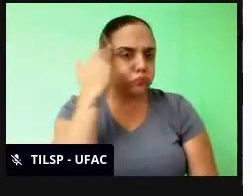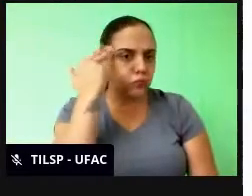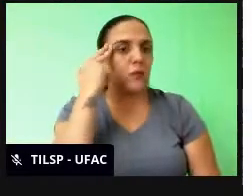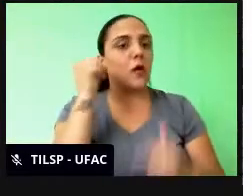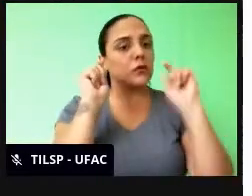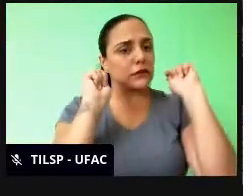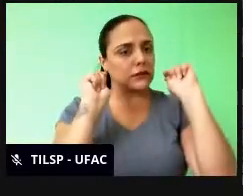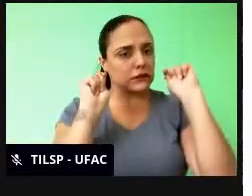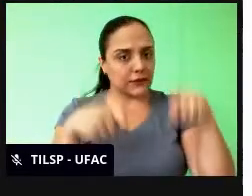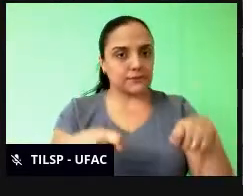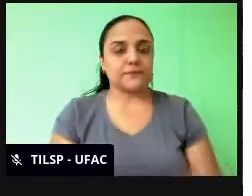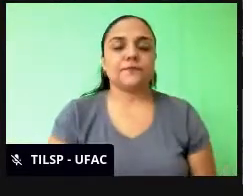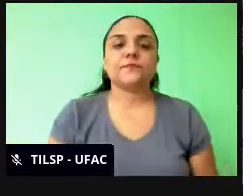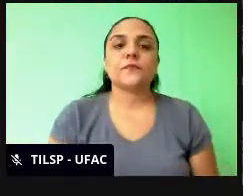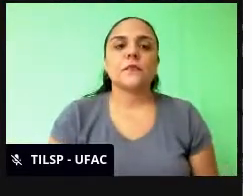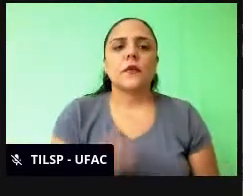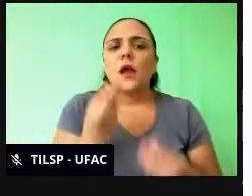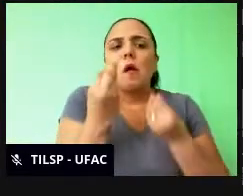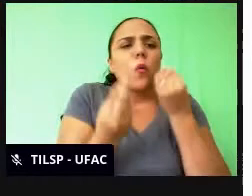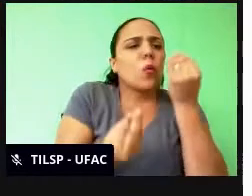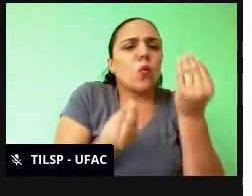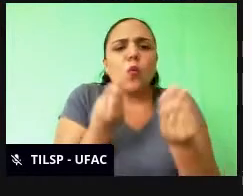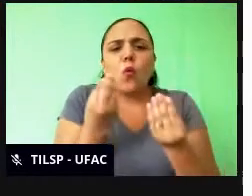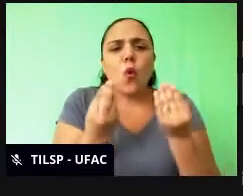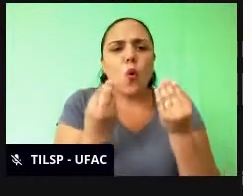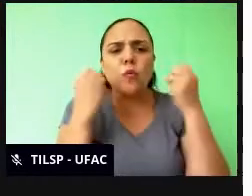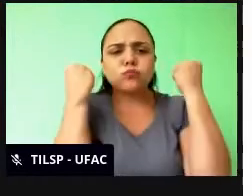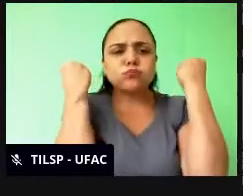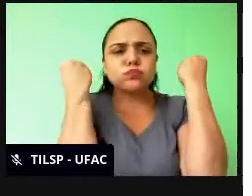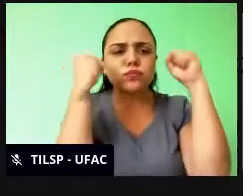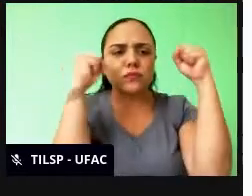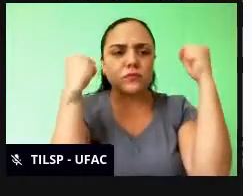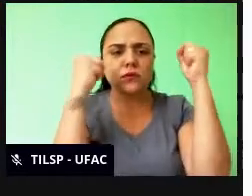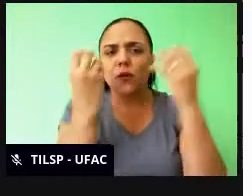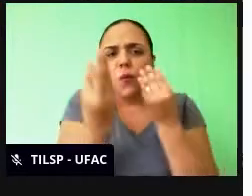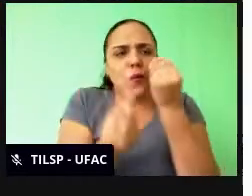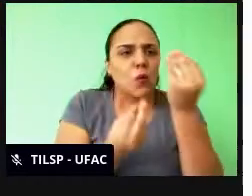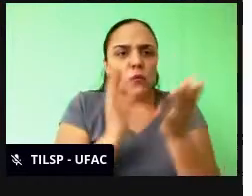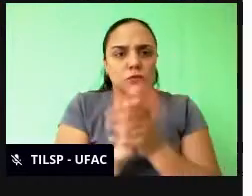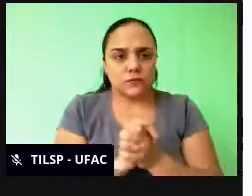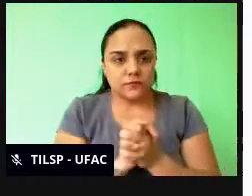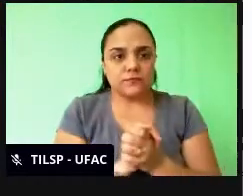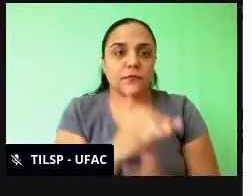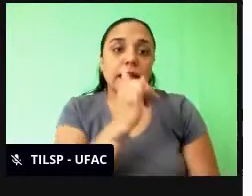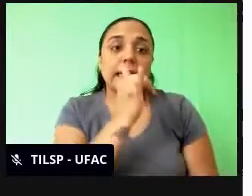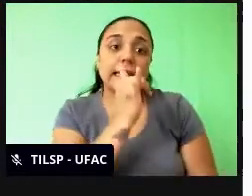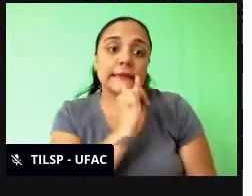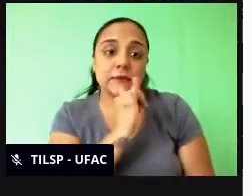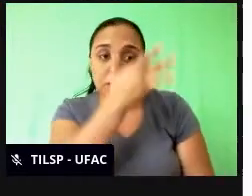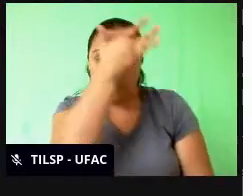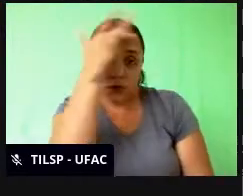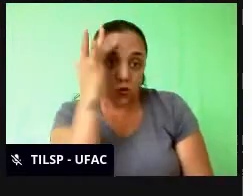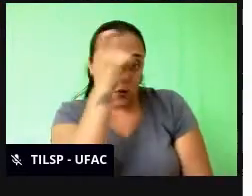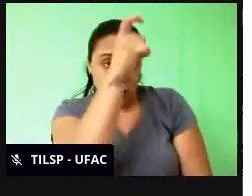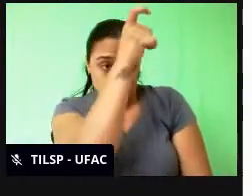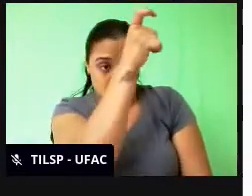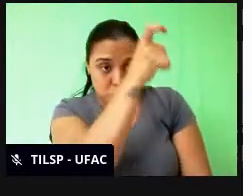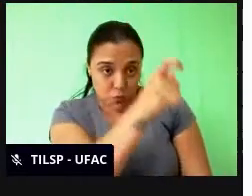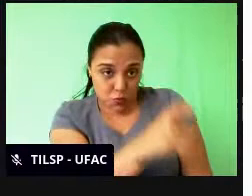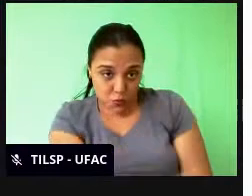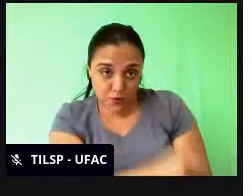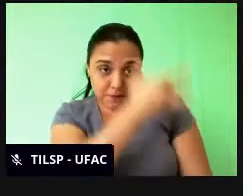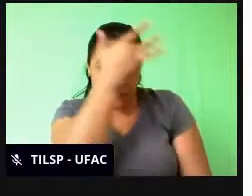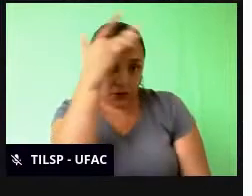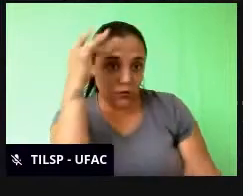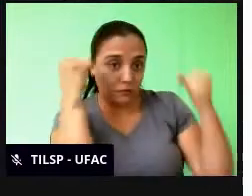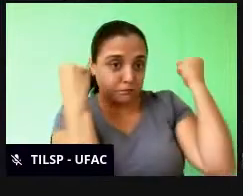esportivo. Como que serão os esportistas? Então, assim, basicamente, um esportista é aquele indivíduo que ele